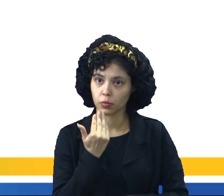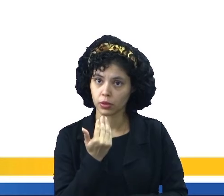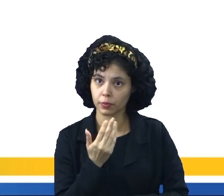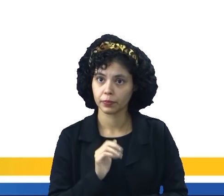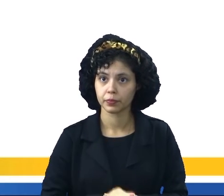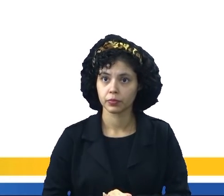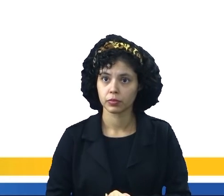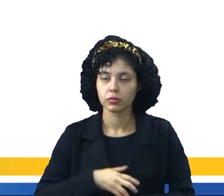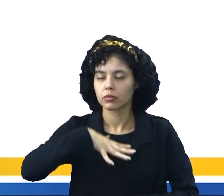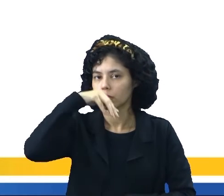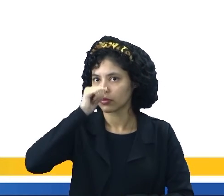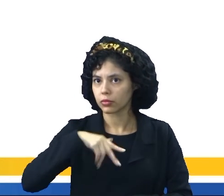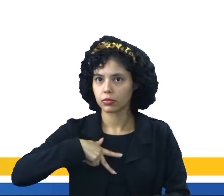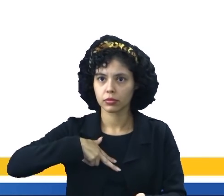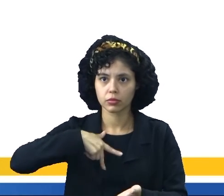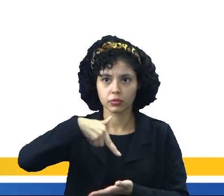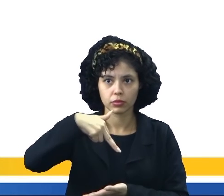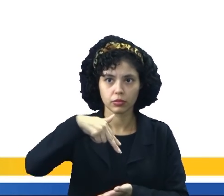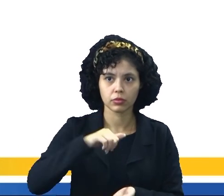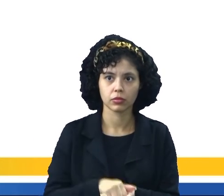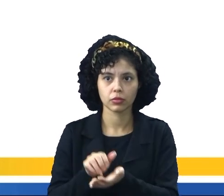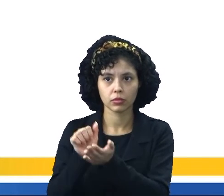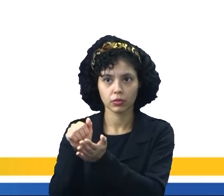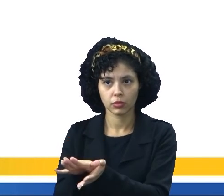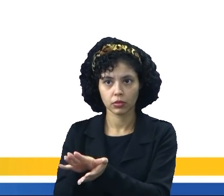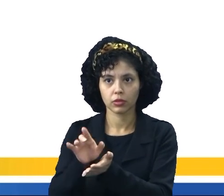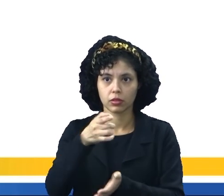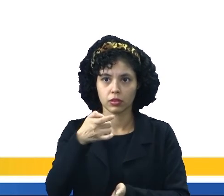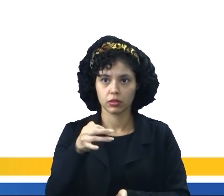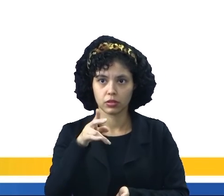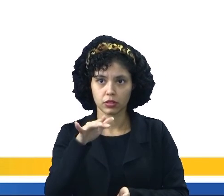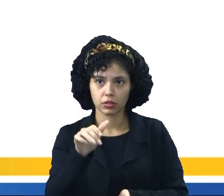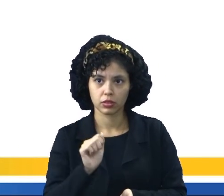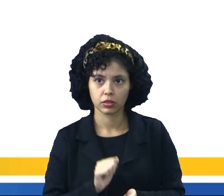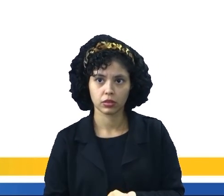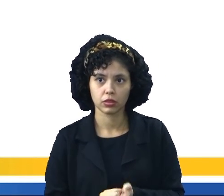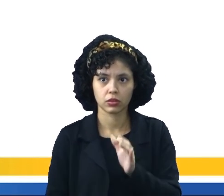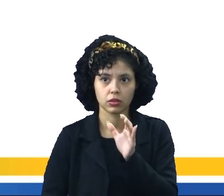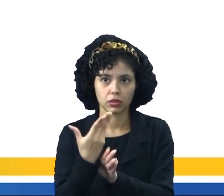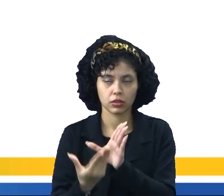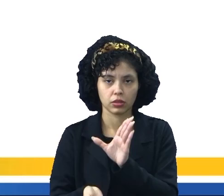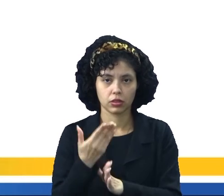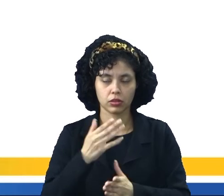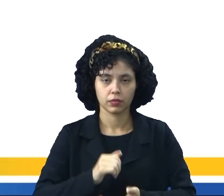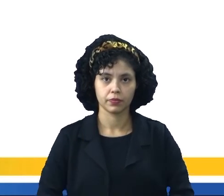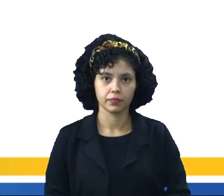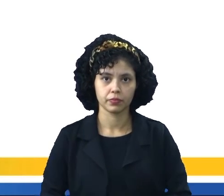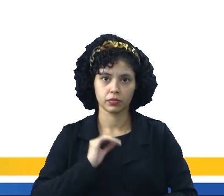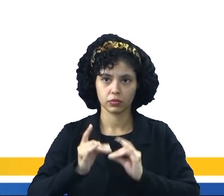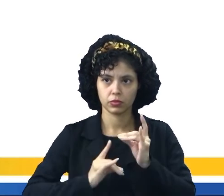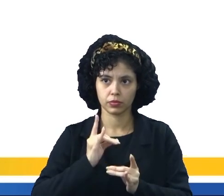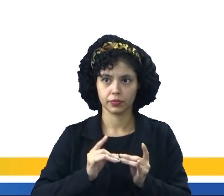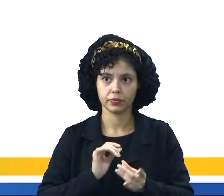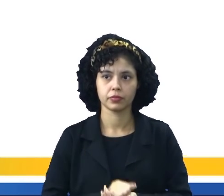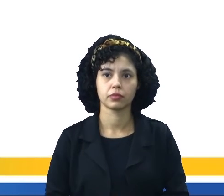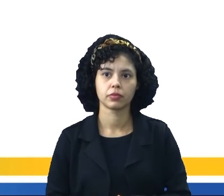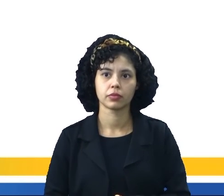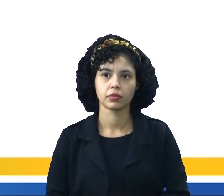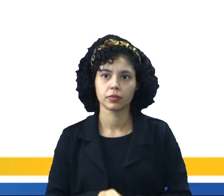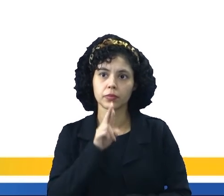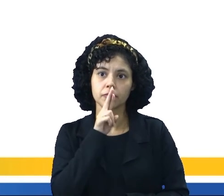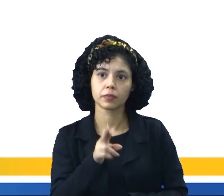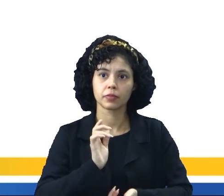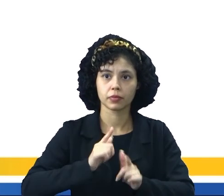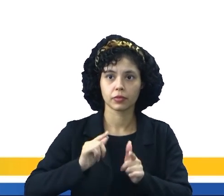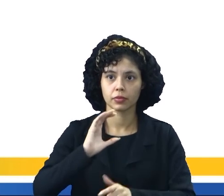alimentos. B, respirar. C, andar. D, eliminar excretas. Ou letra E, produzir anticorpos. Então, a